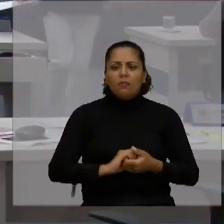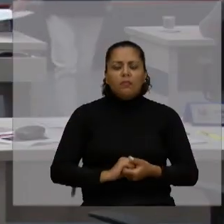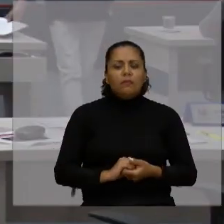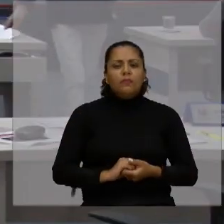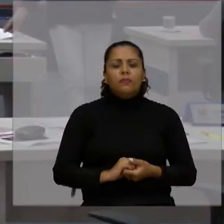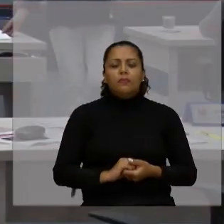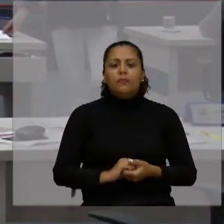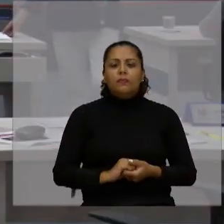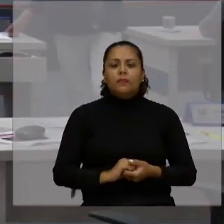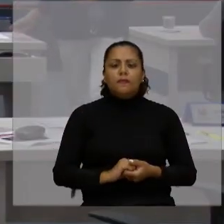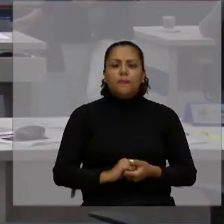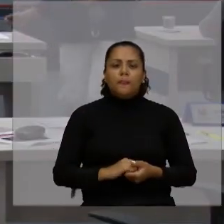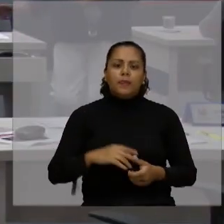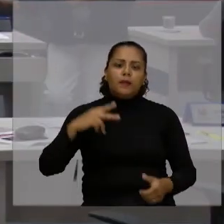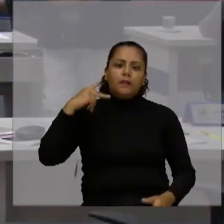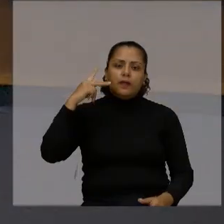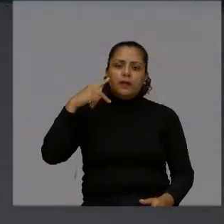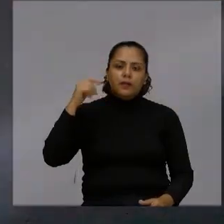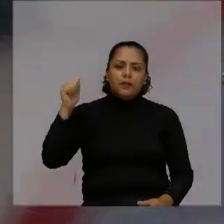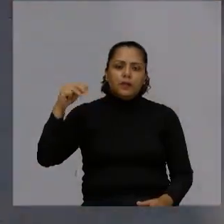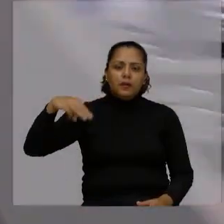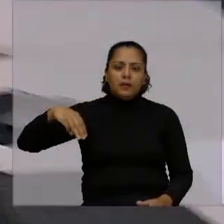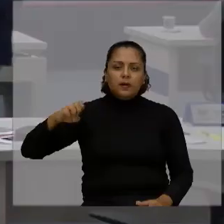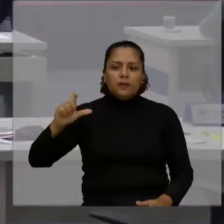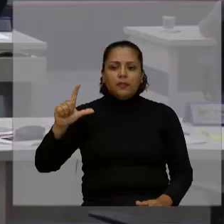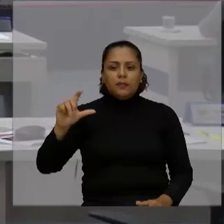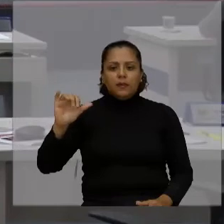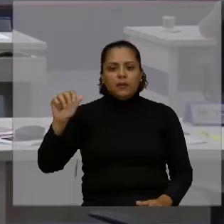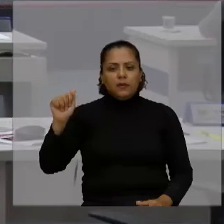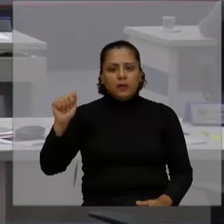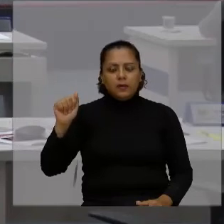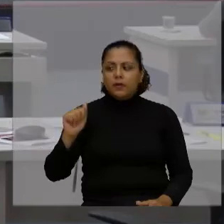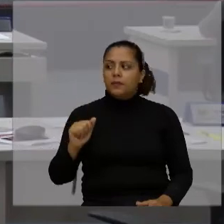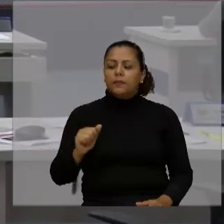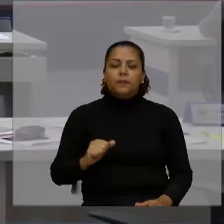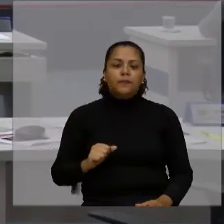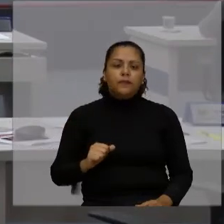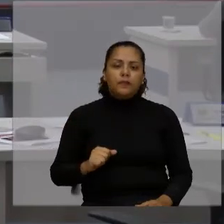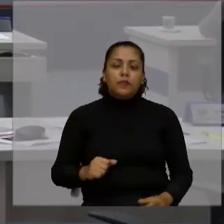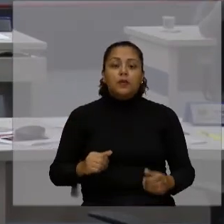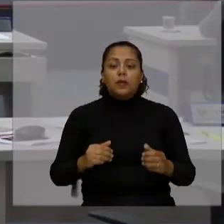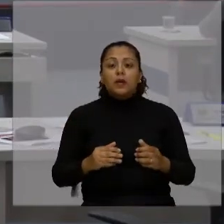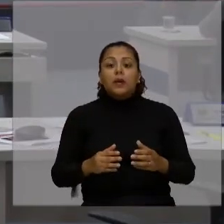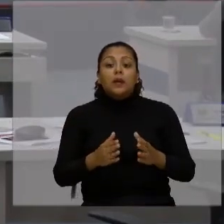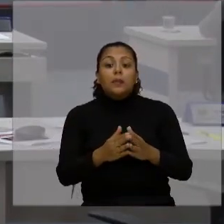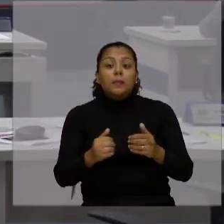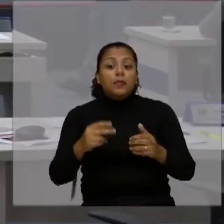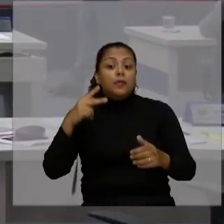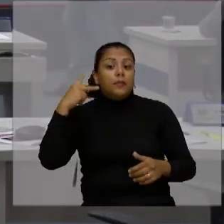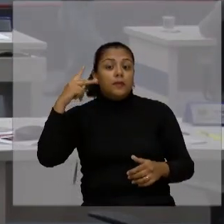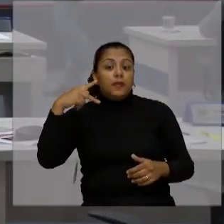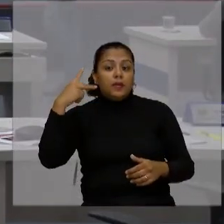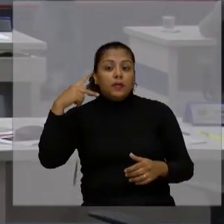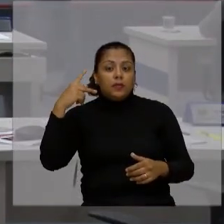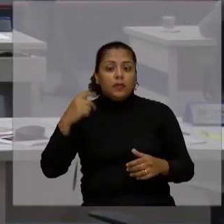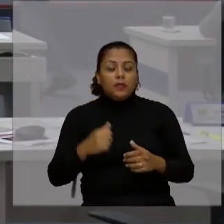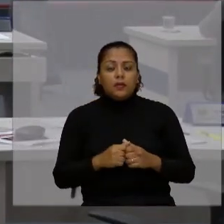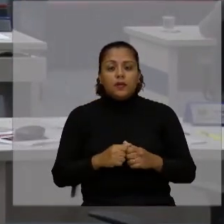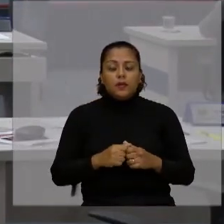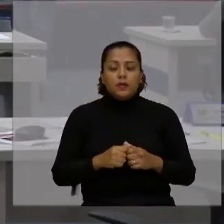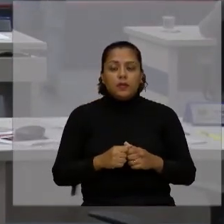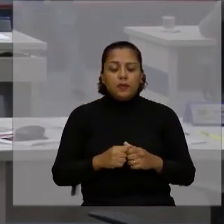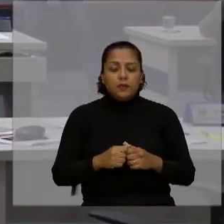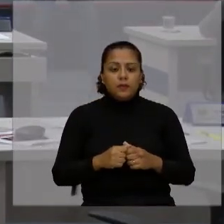Com a palavra, a vereadora Amélia Naomi. Senhor presidente, para pedir para os vereadores, foi destacado o meu